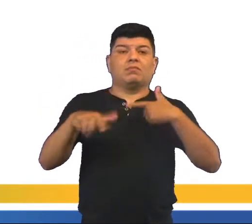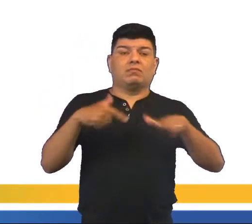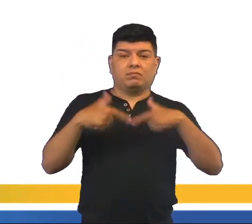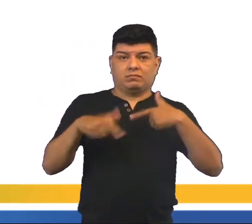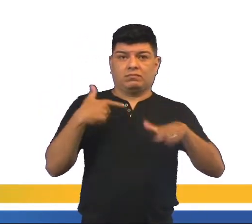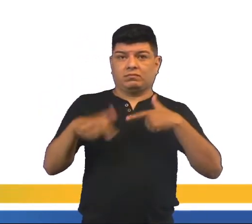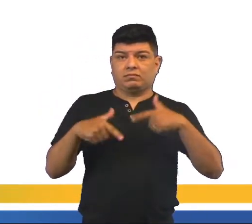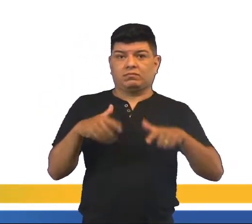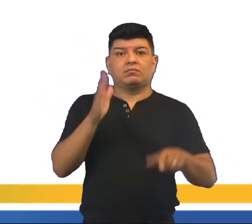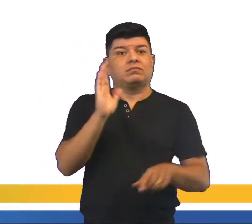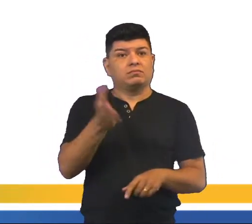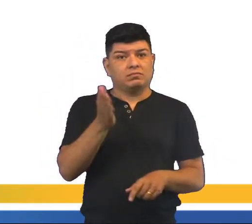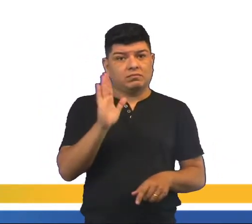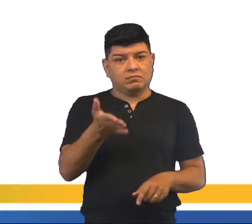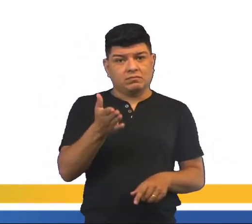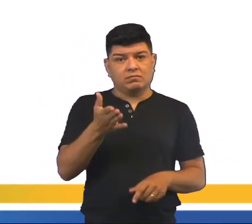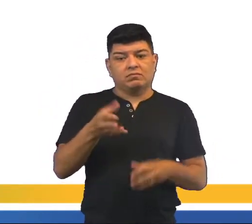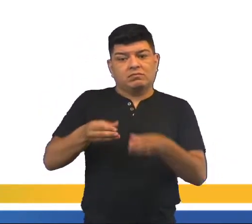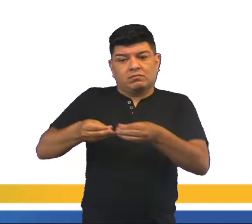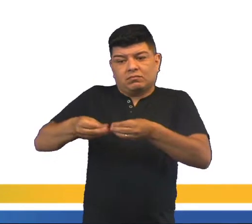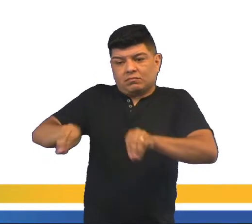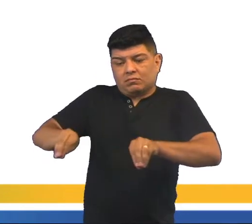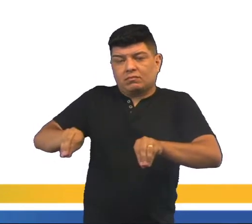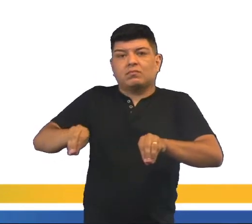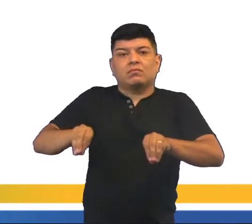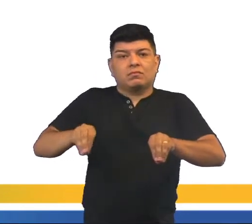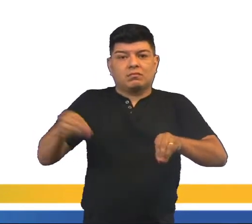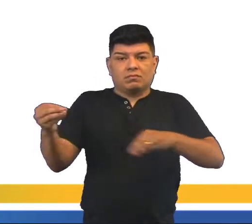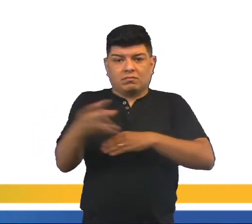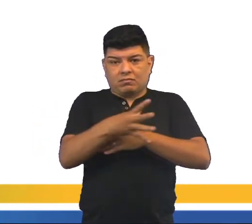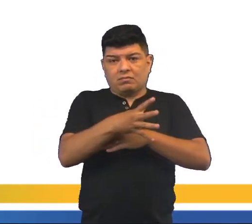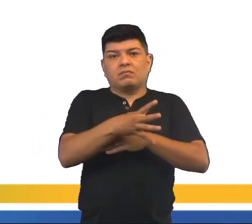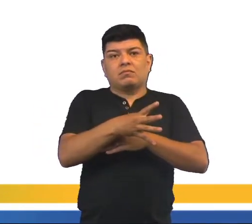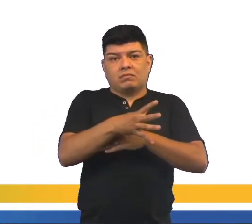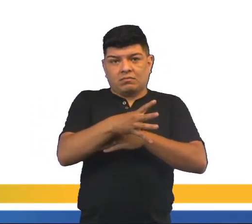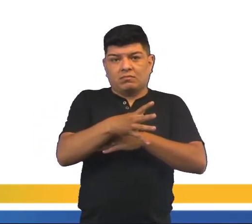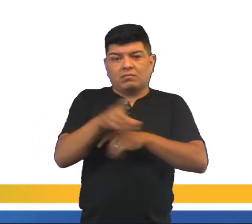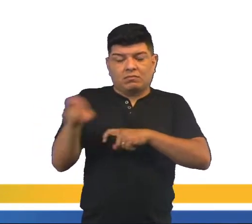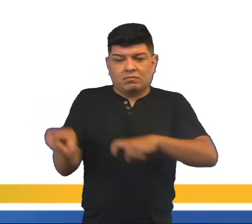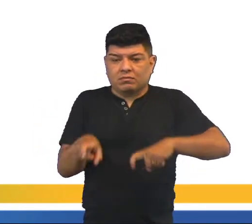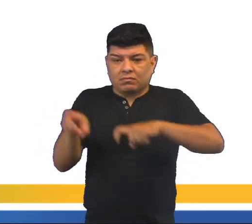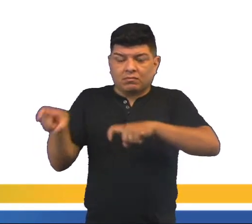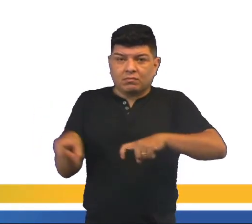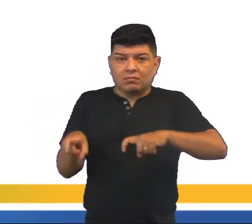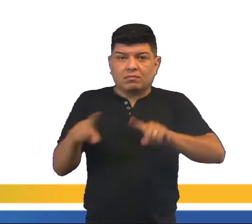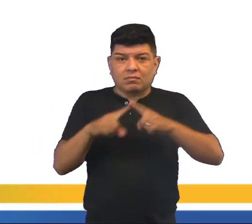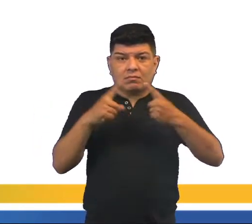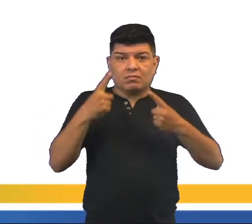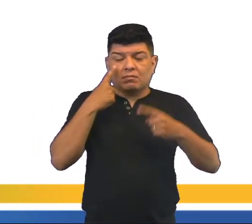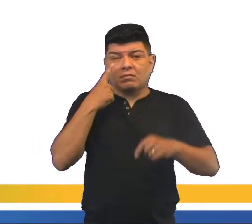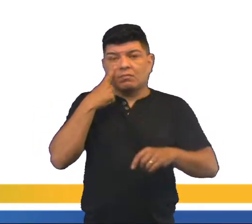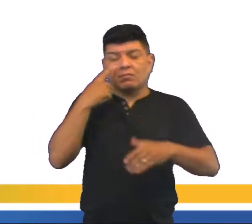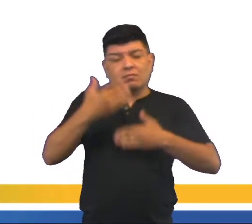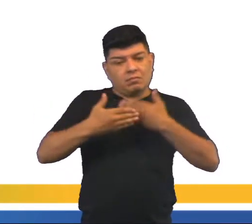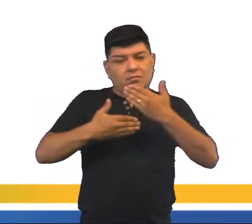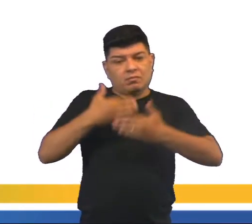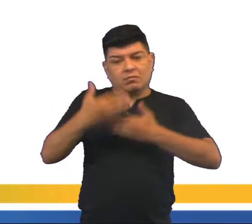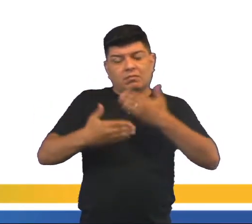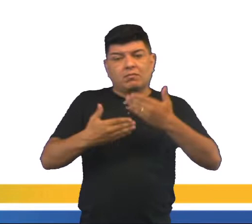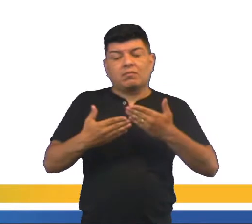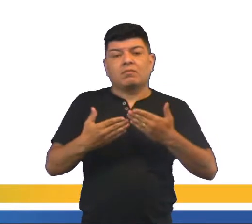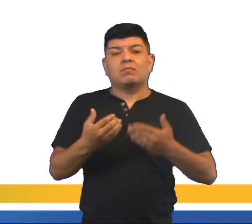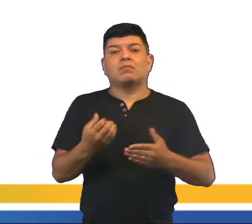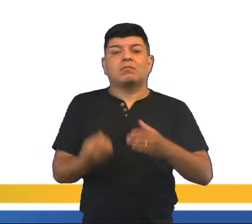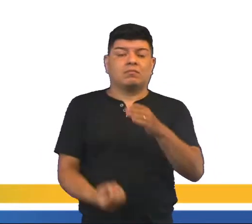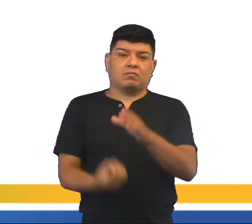processo. Isso já seria uma consequência da modernização no campo. Mas nós vamos ver passo a passo desde